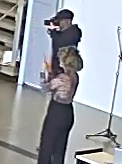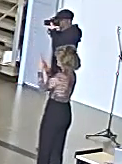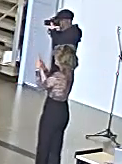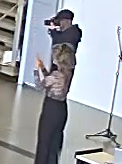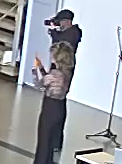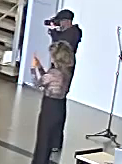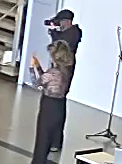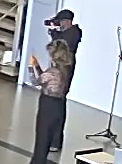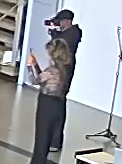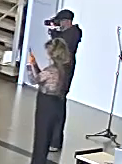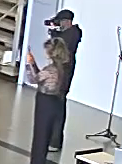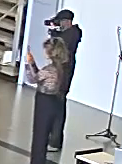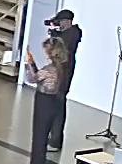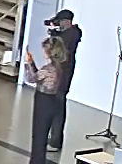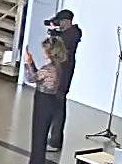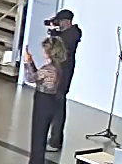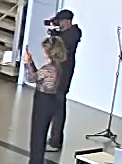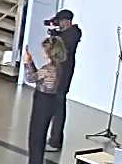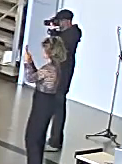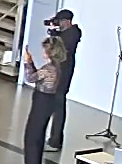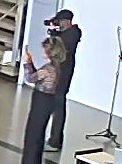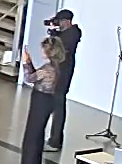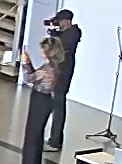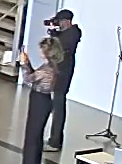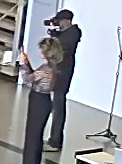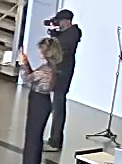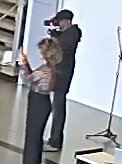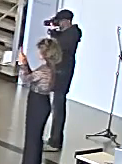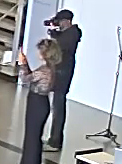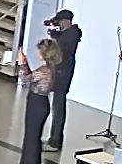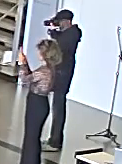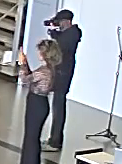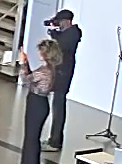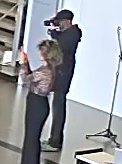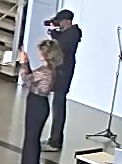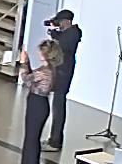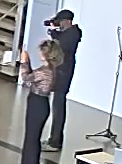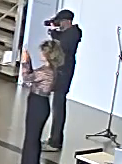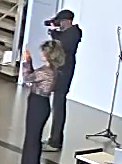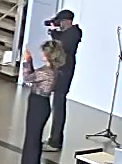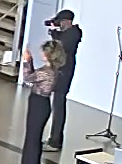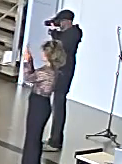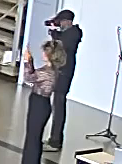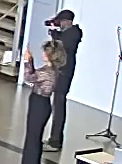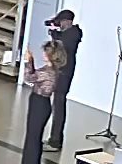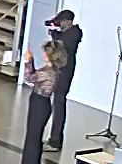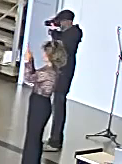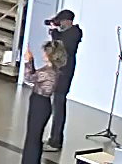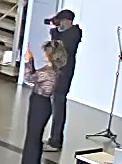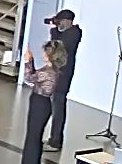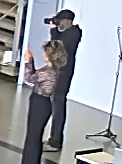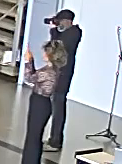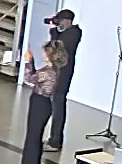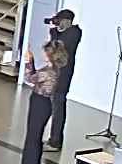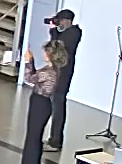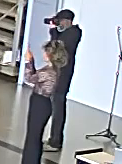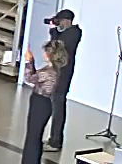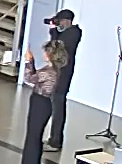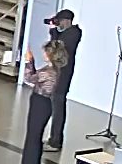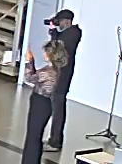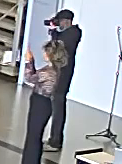pensando em como iniciar essa homenagem, já que não é uma rotina do nosso dia a dia